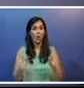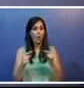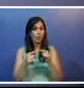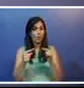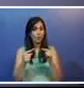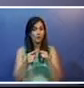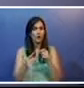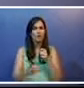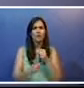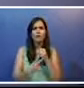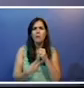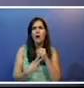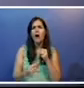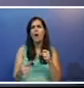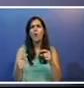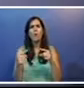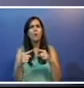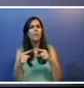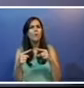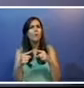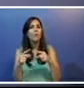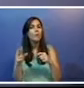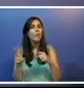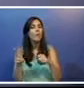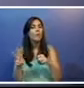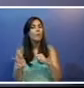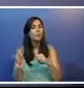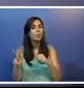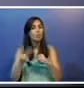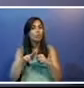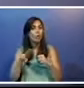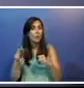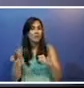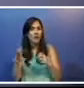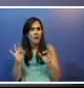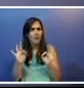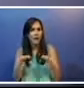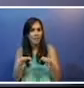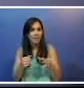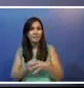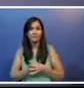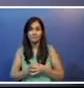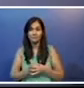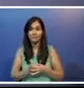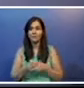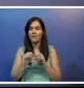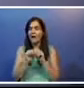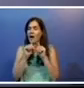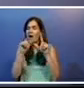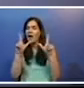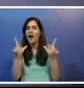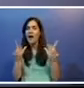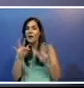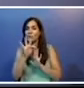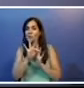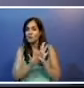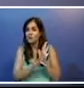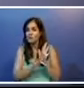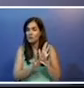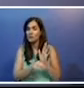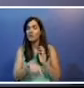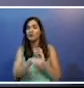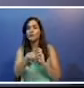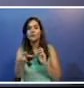nominal e a verbal estão corretas? A pontuação está adequada e contribui para a clareza do texto? Verifique também